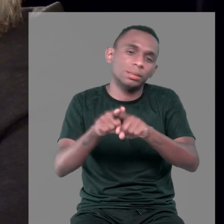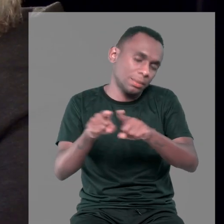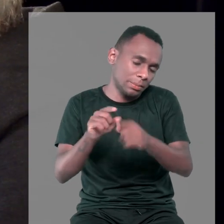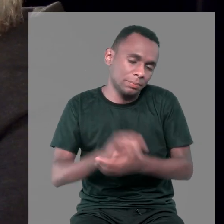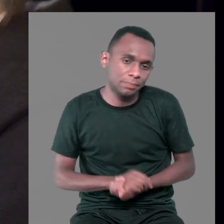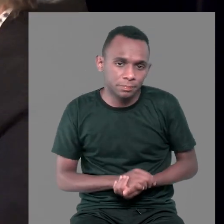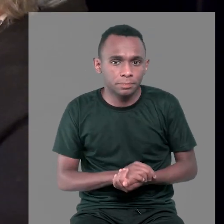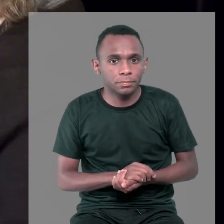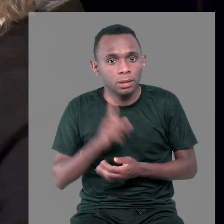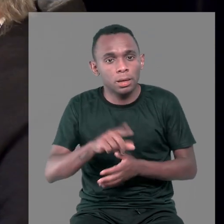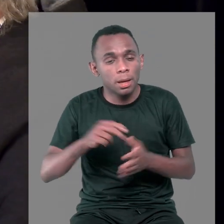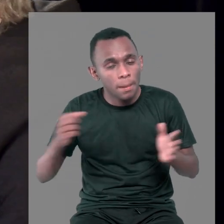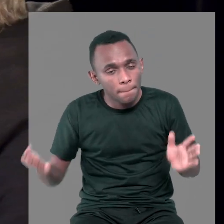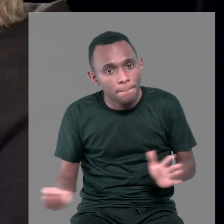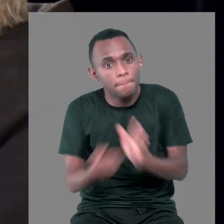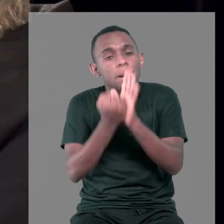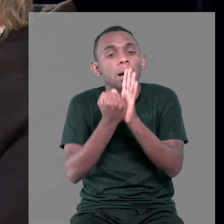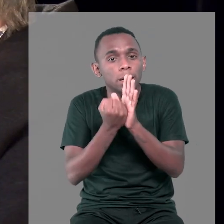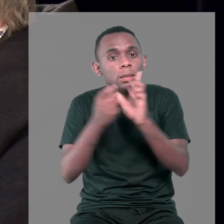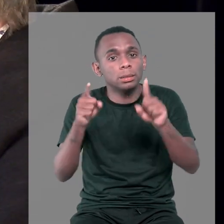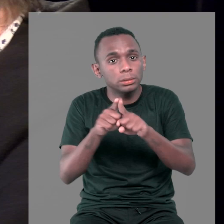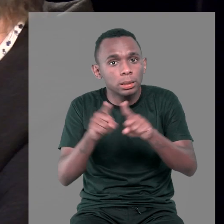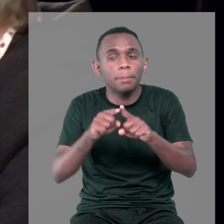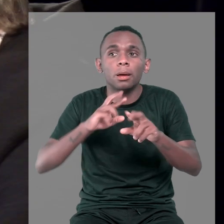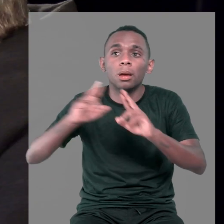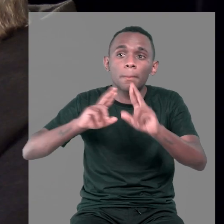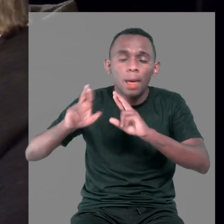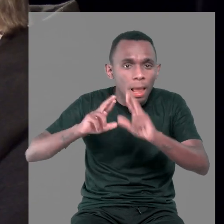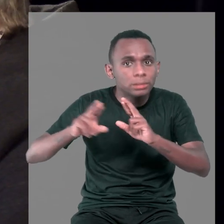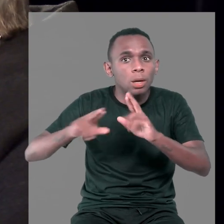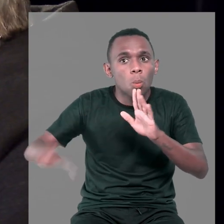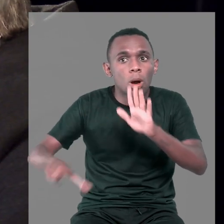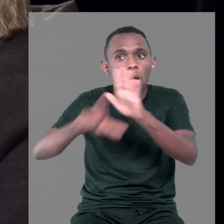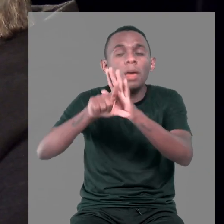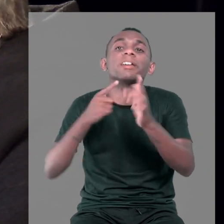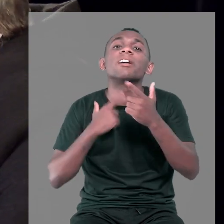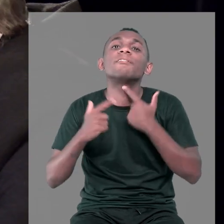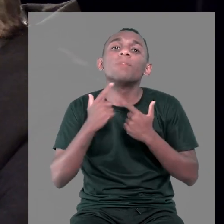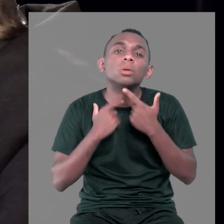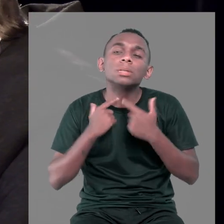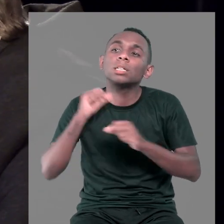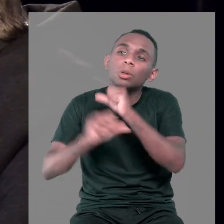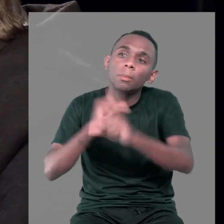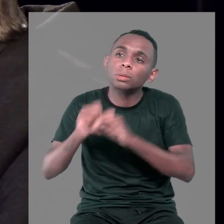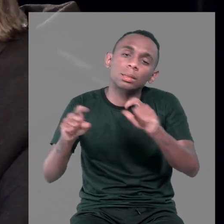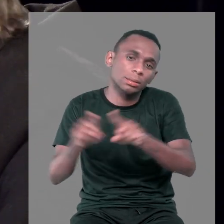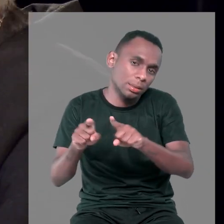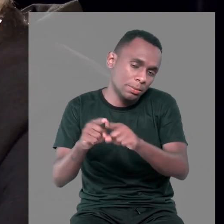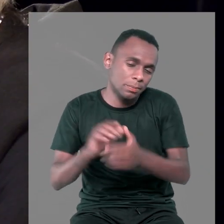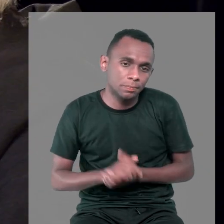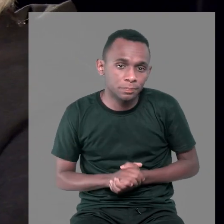ampliação, o desejo de inclusão. São traços de uma sociedade que não está presa,